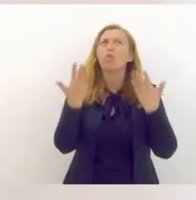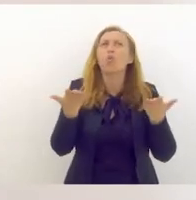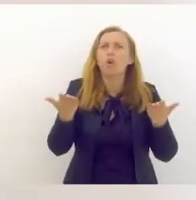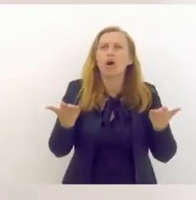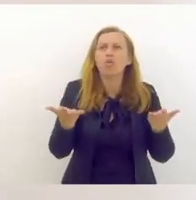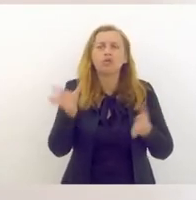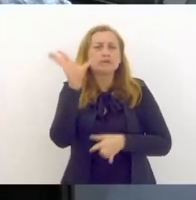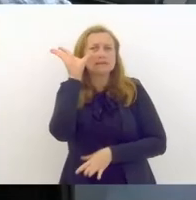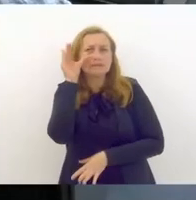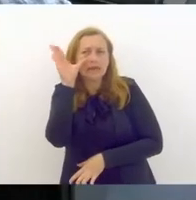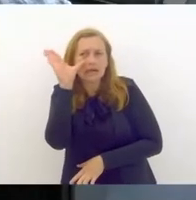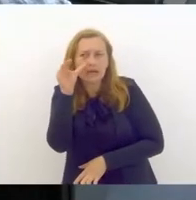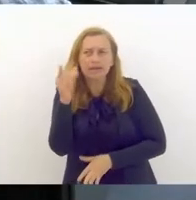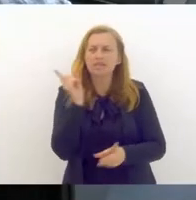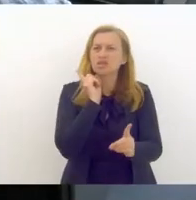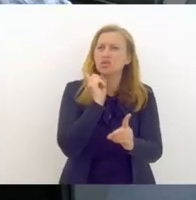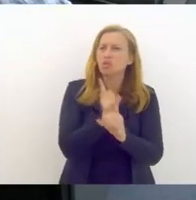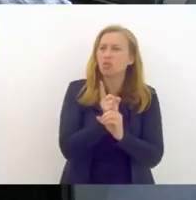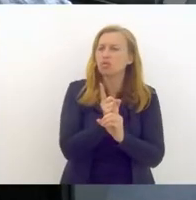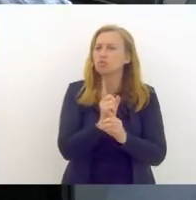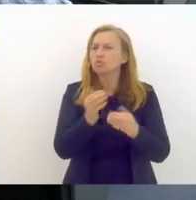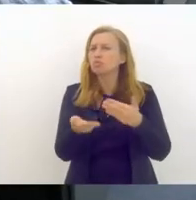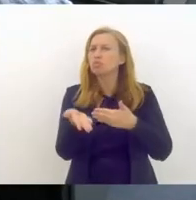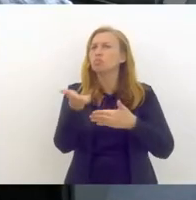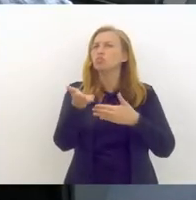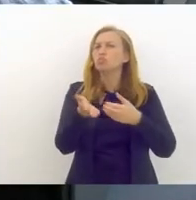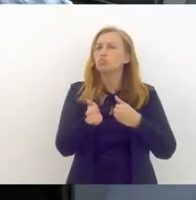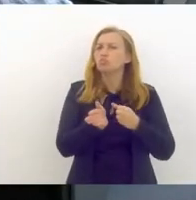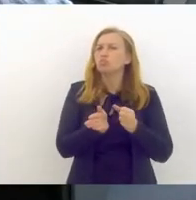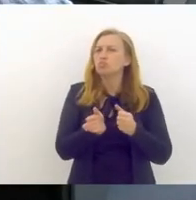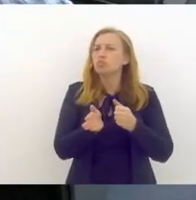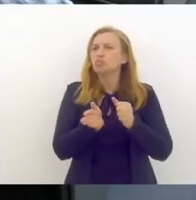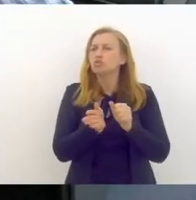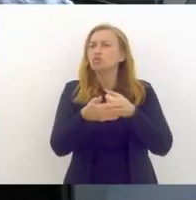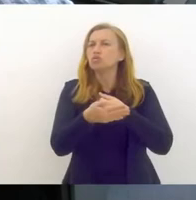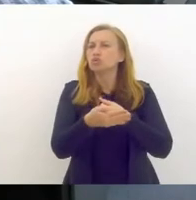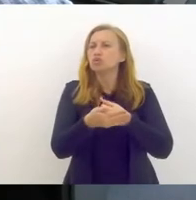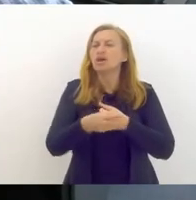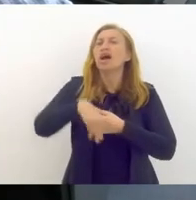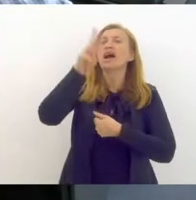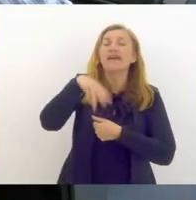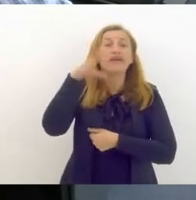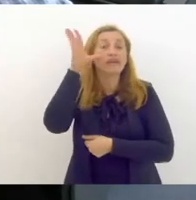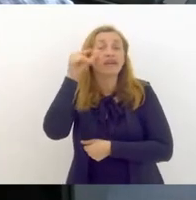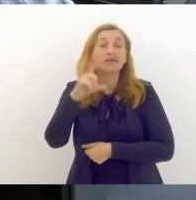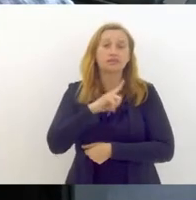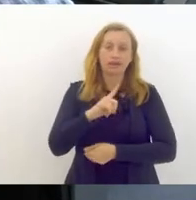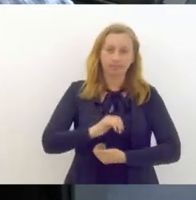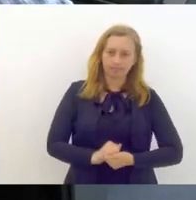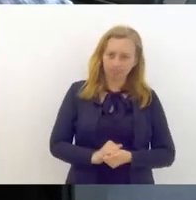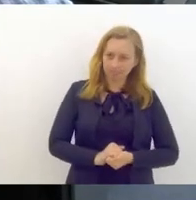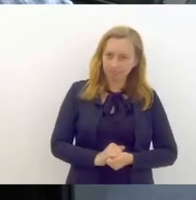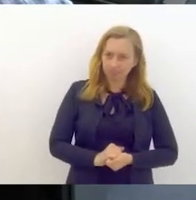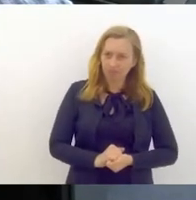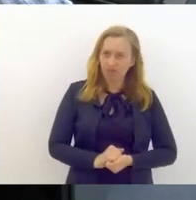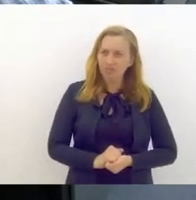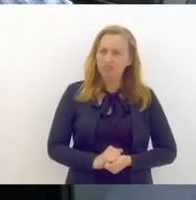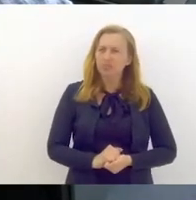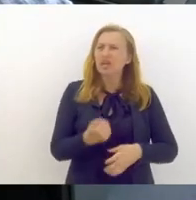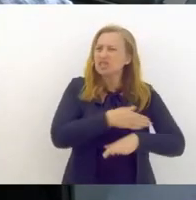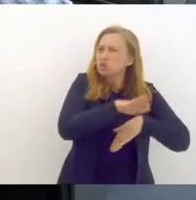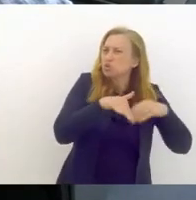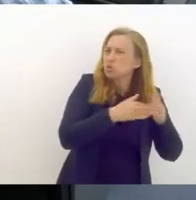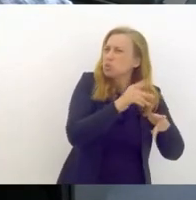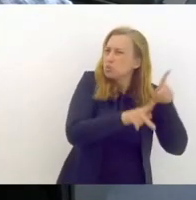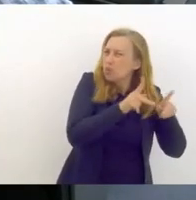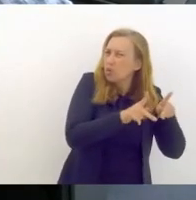Quais são os interesses que se encontram por detrás? A quem interessa esse rebaixamento? Será que é a toda a